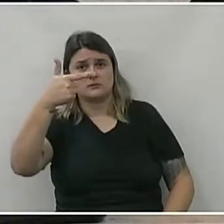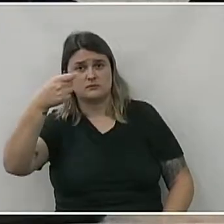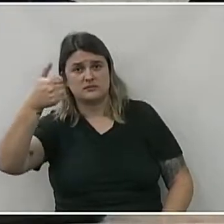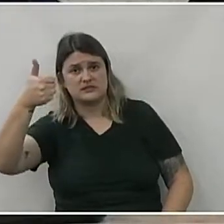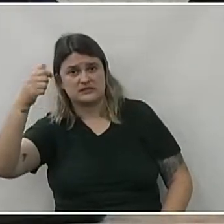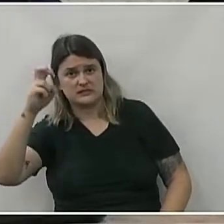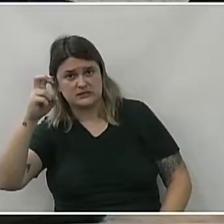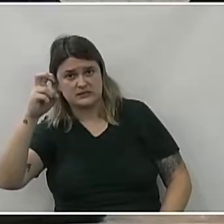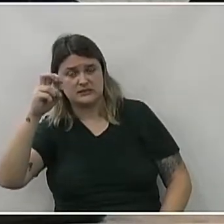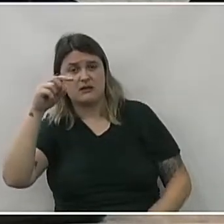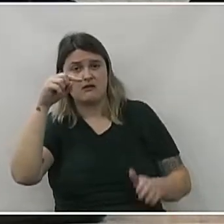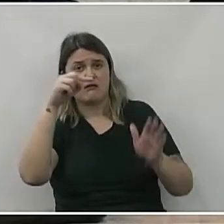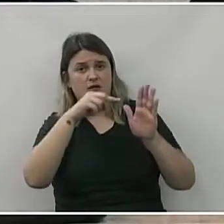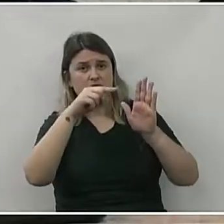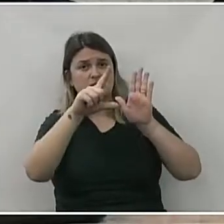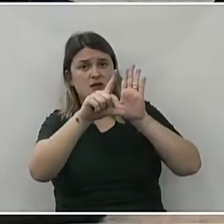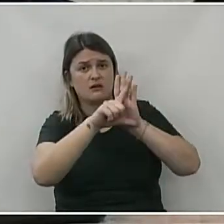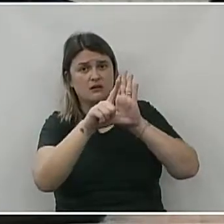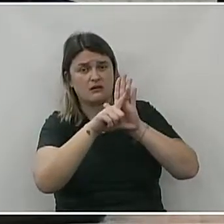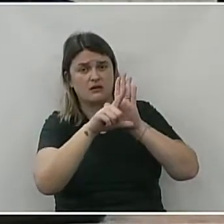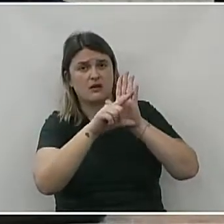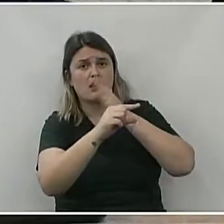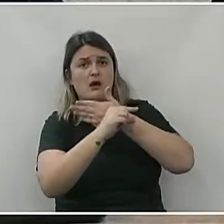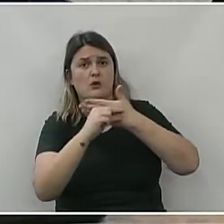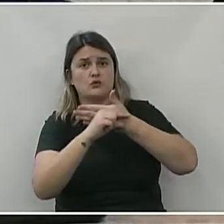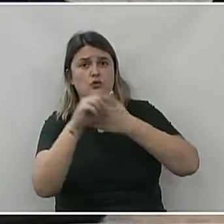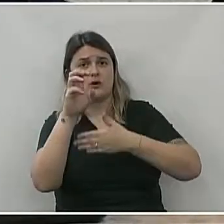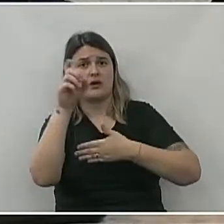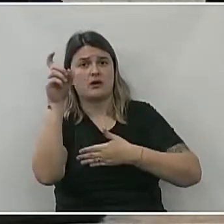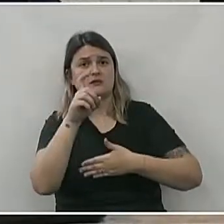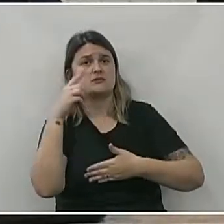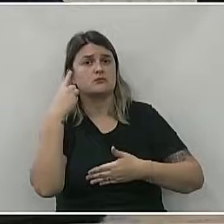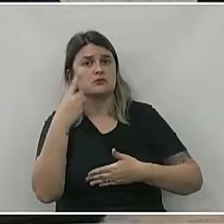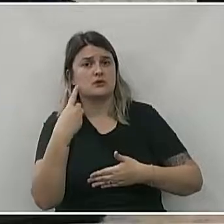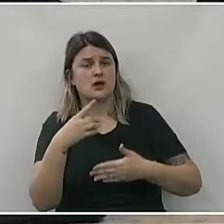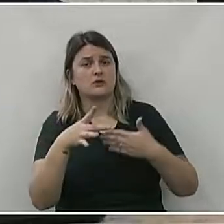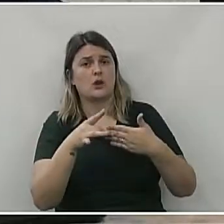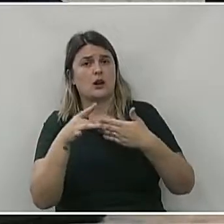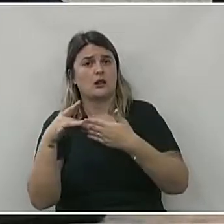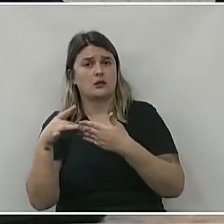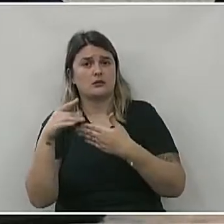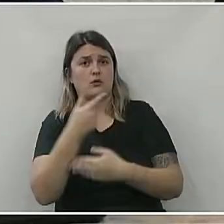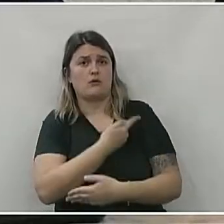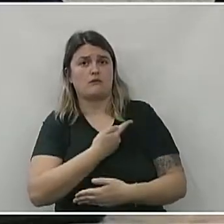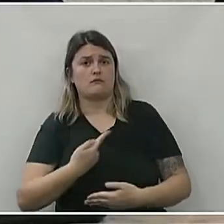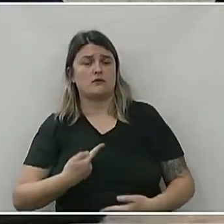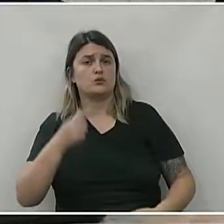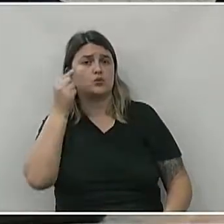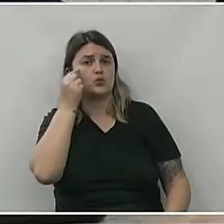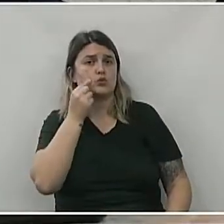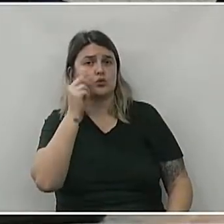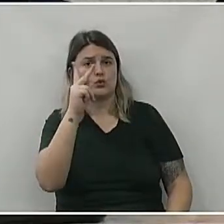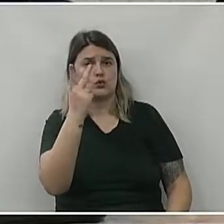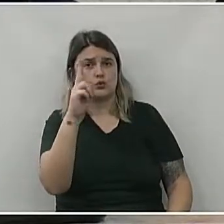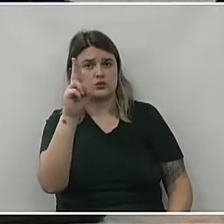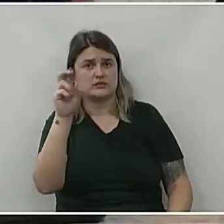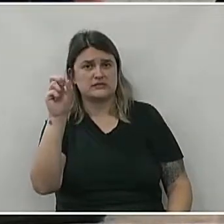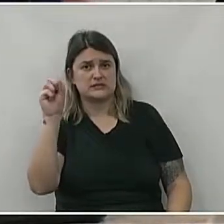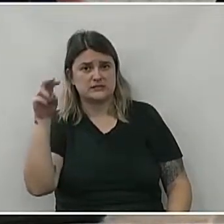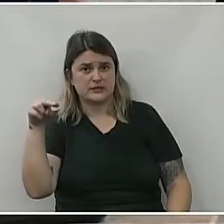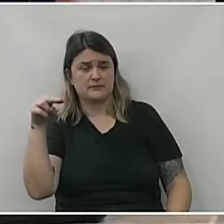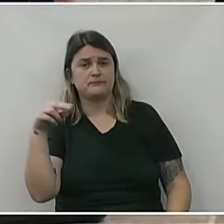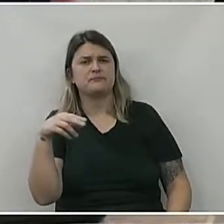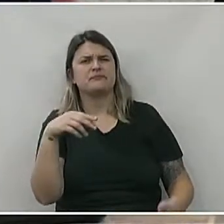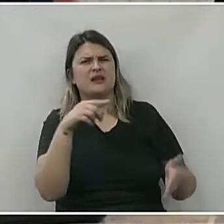18.624/2015, essa lei da autoria do ex-deputado e líder do governo, Hussein Bacri. E